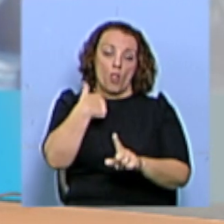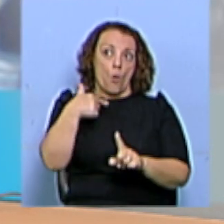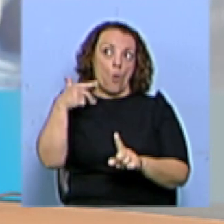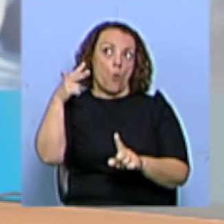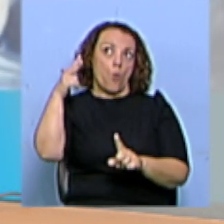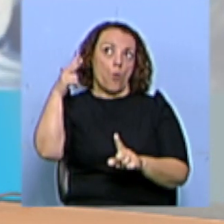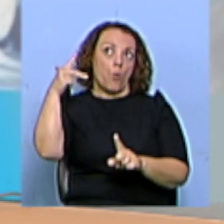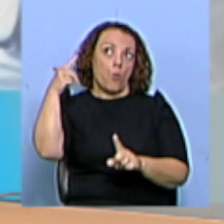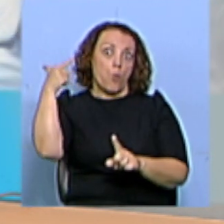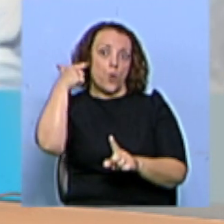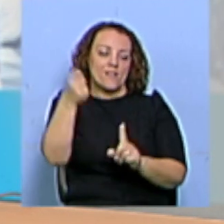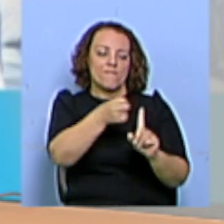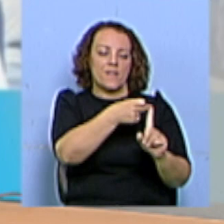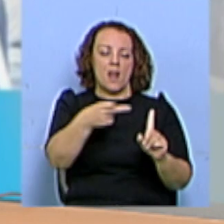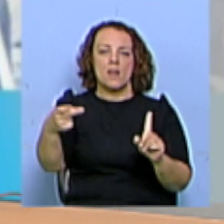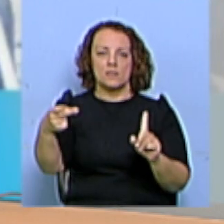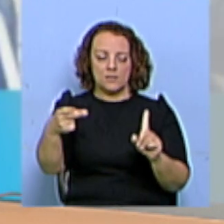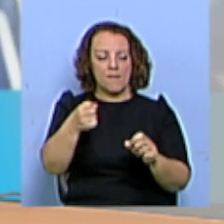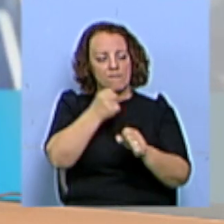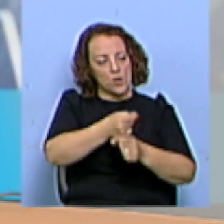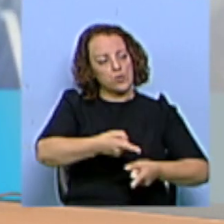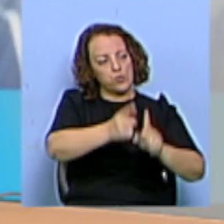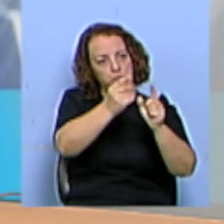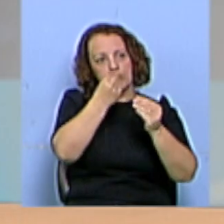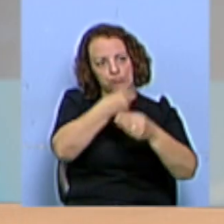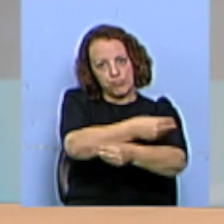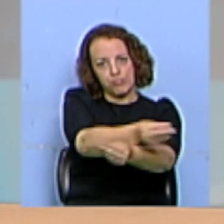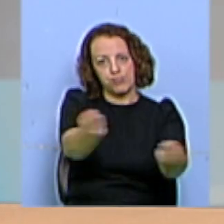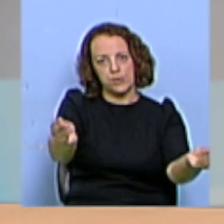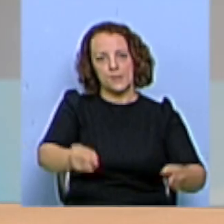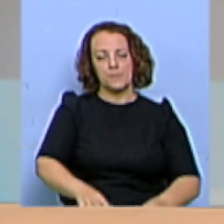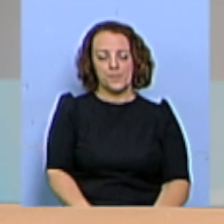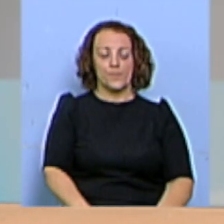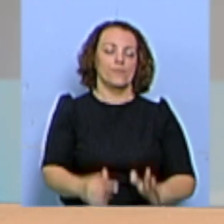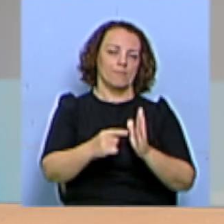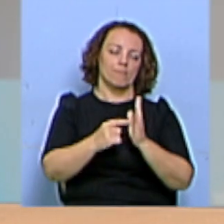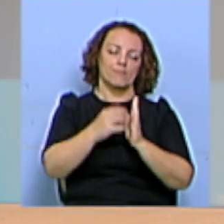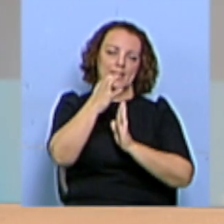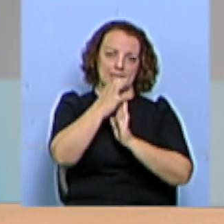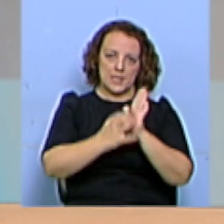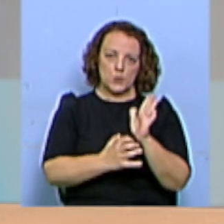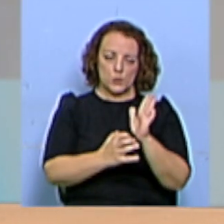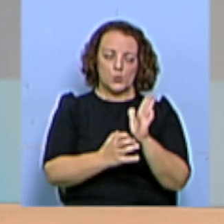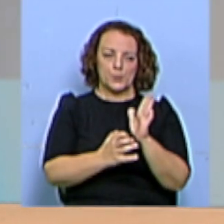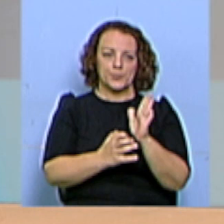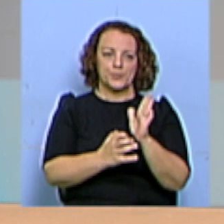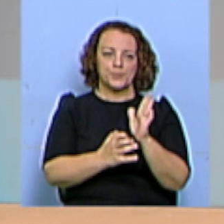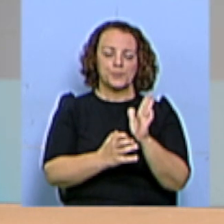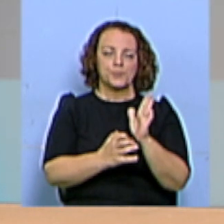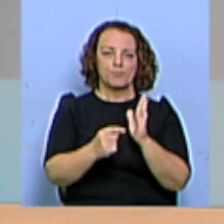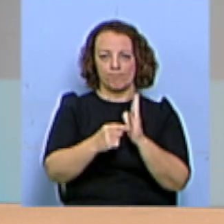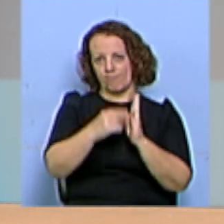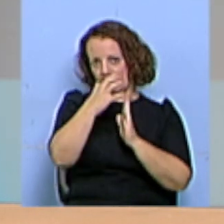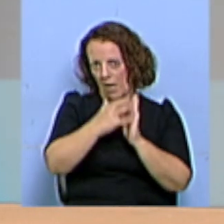fica sempre, que é esta frase: dá-lhes vós de comer. Pois, este texto tem aqui